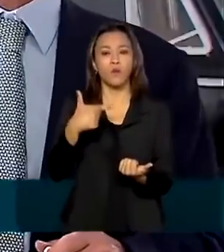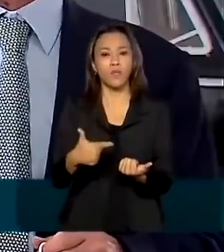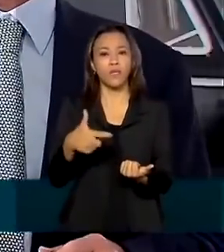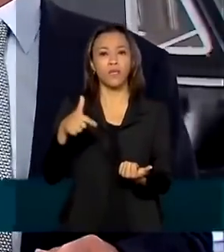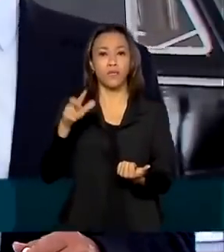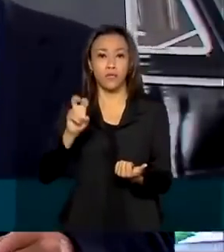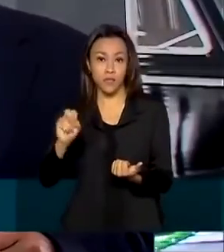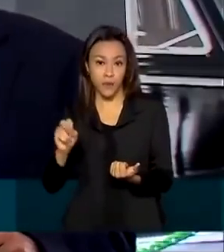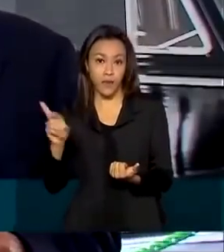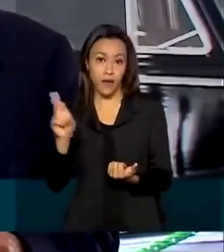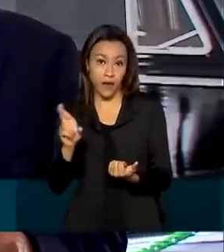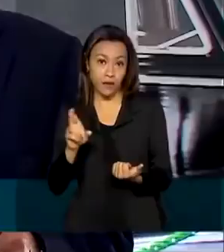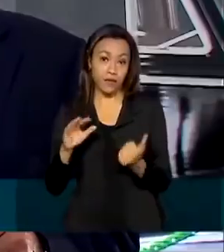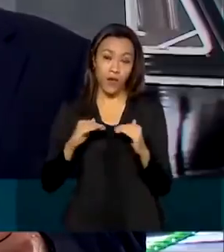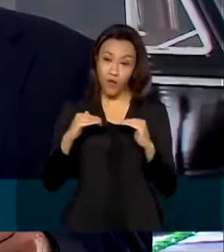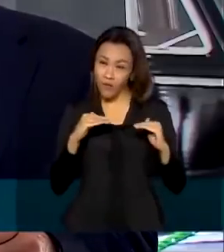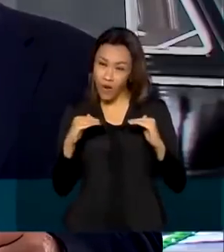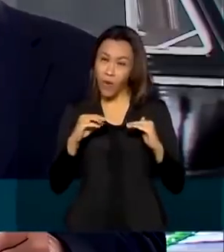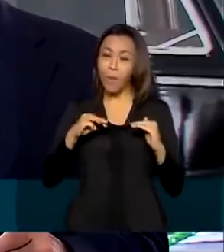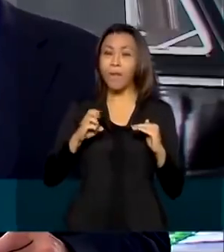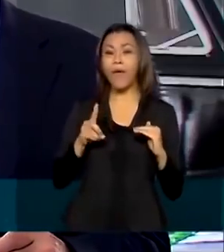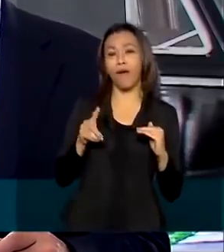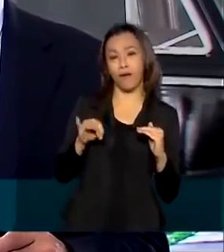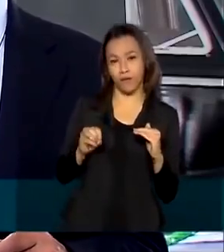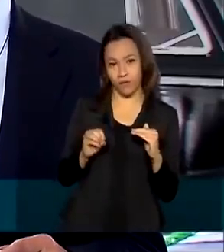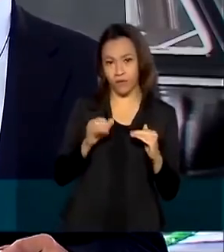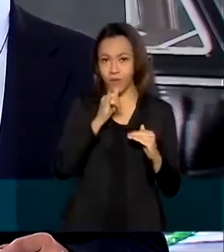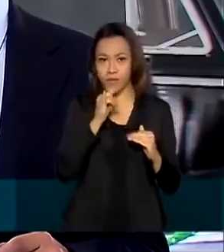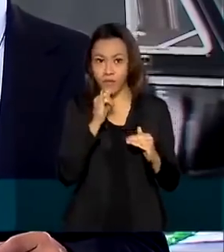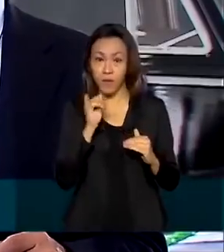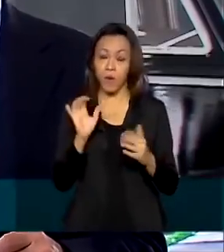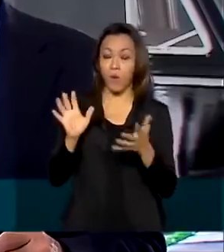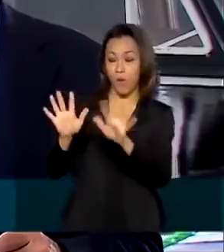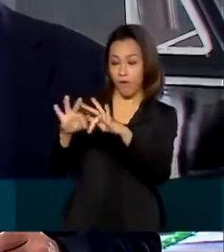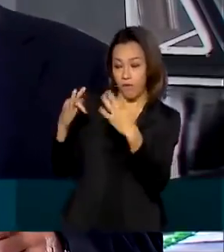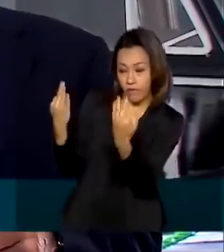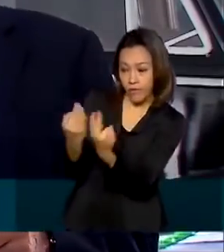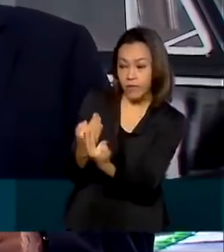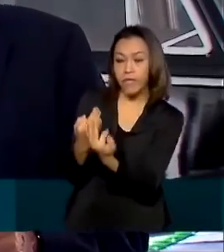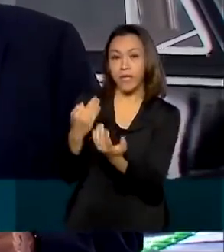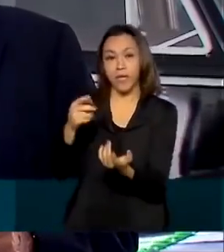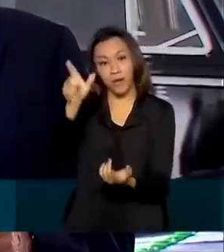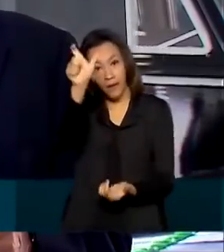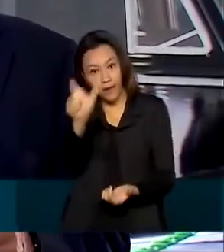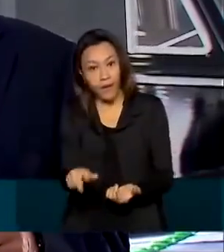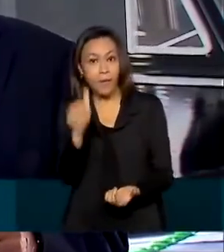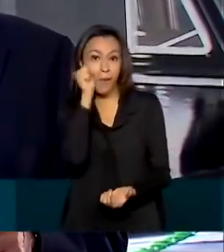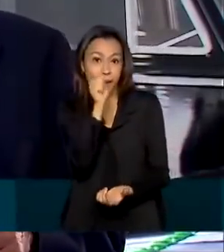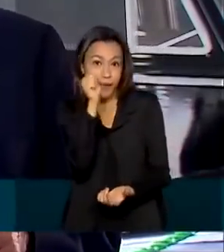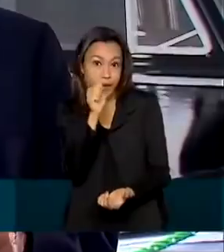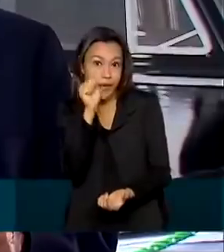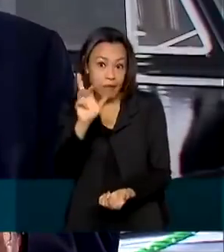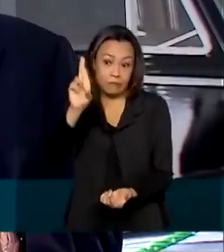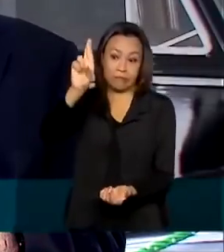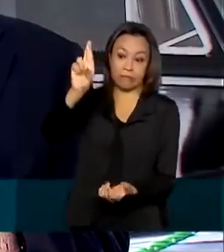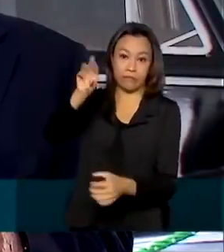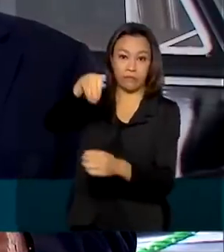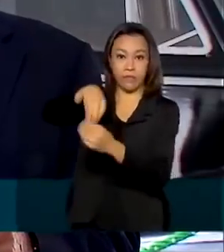R$ 250. Esse é um valor médio, porque se for uma família monoparental dirigida por uma mulher, aí